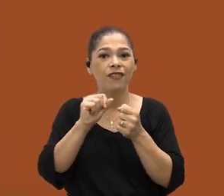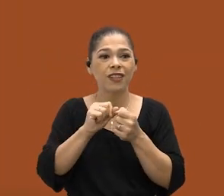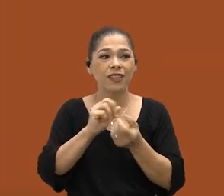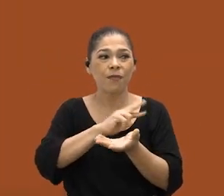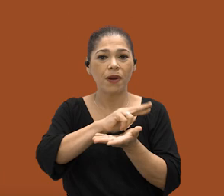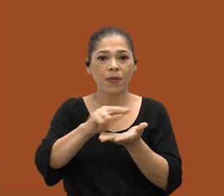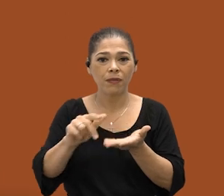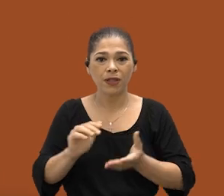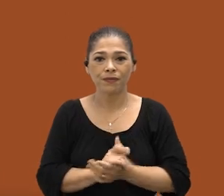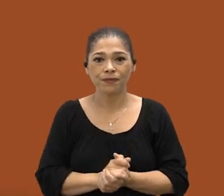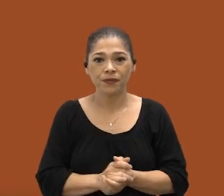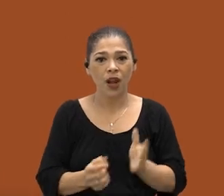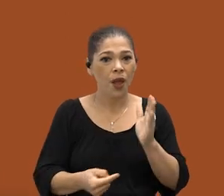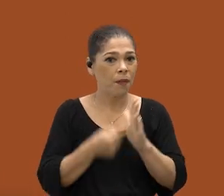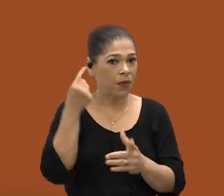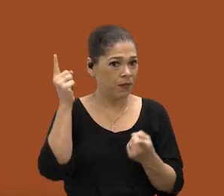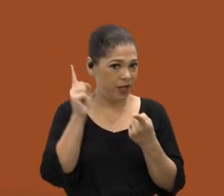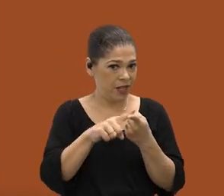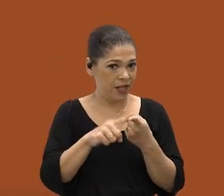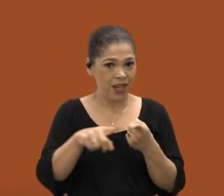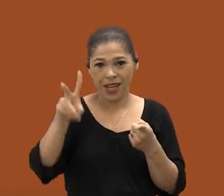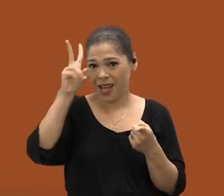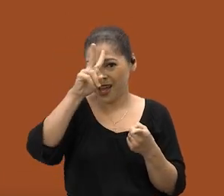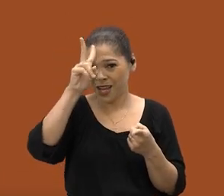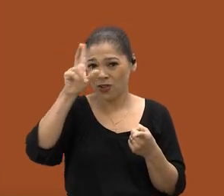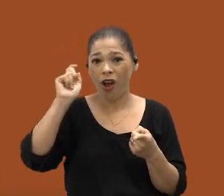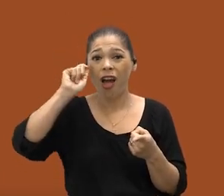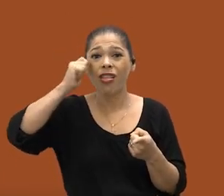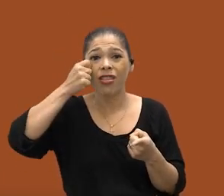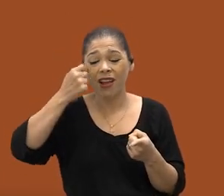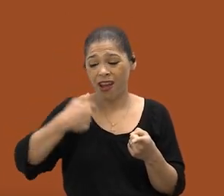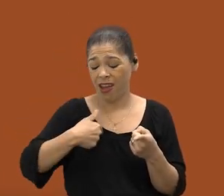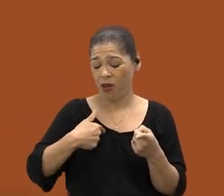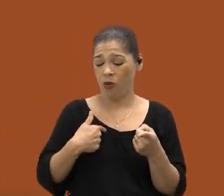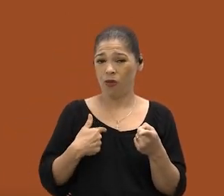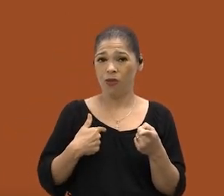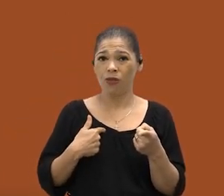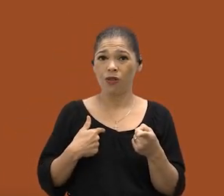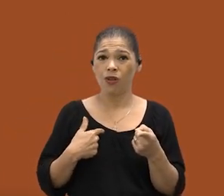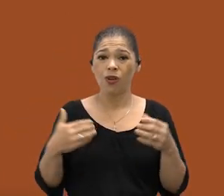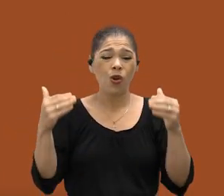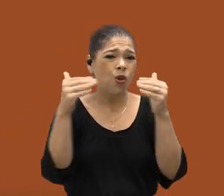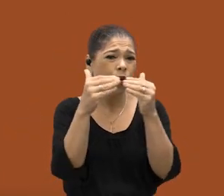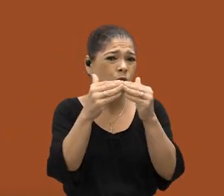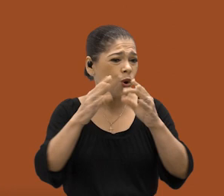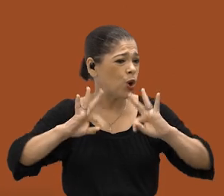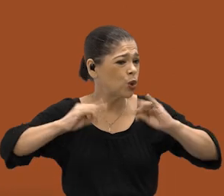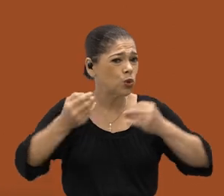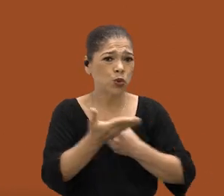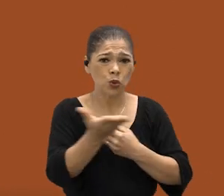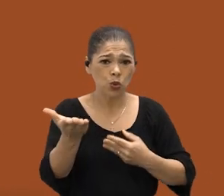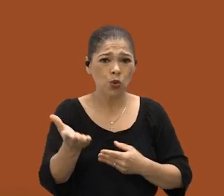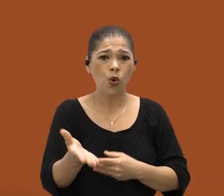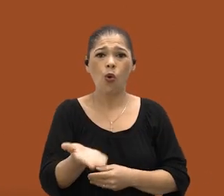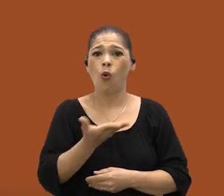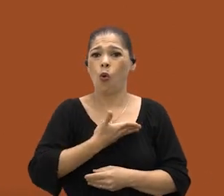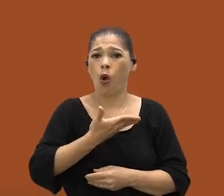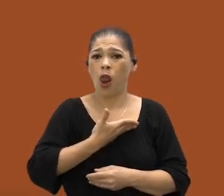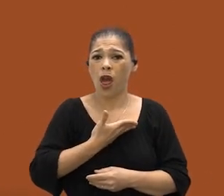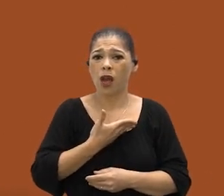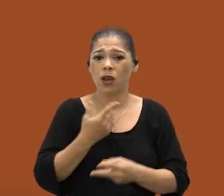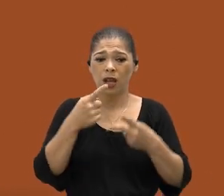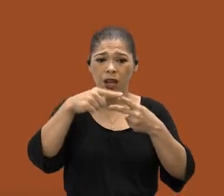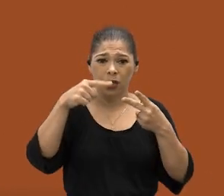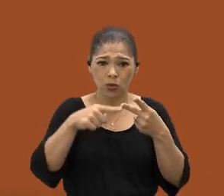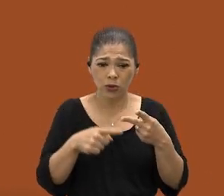um contraponto aqui primeiro contraponto é a história Negra eu Impacto totalmente com colega ele fala